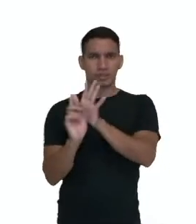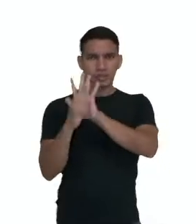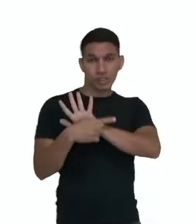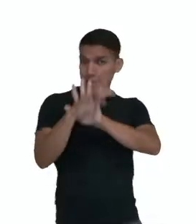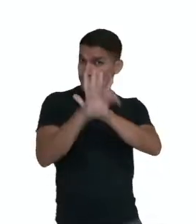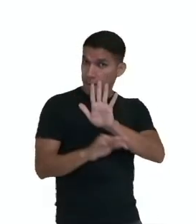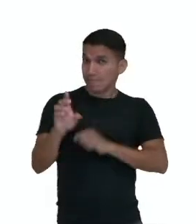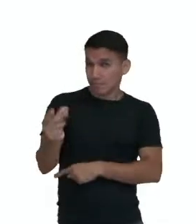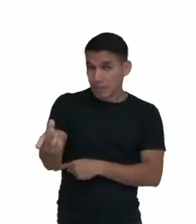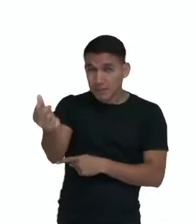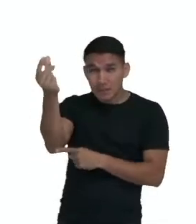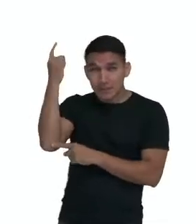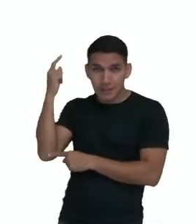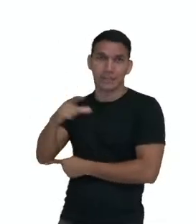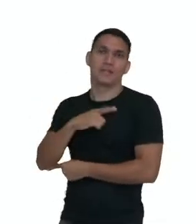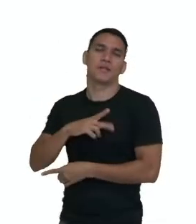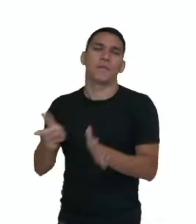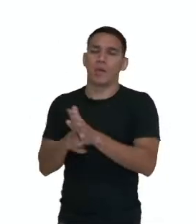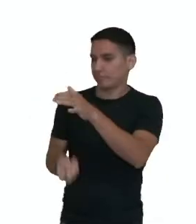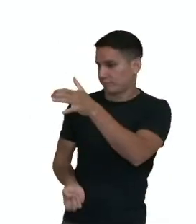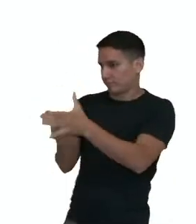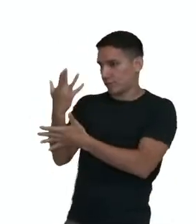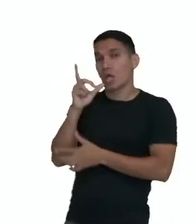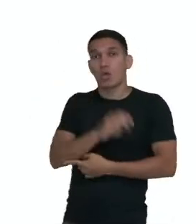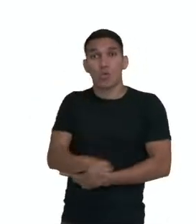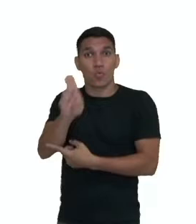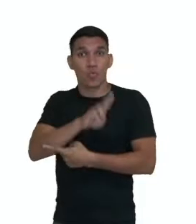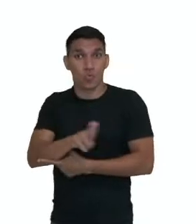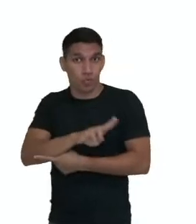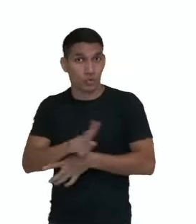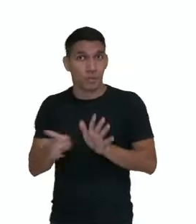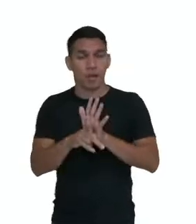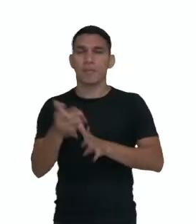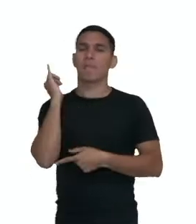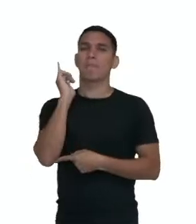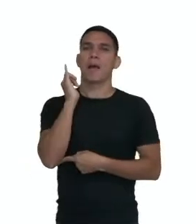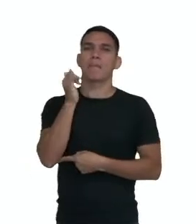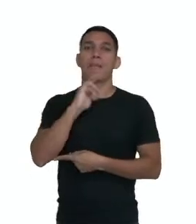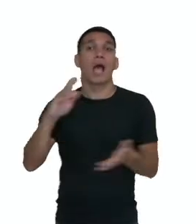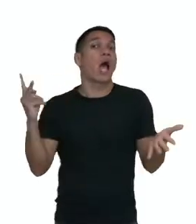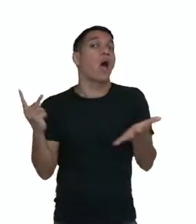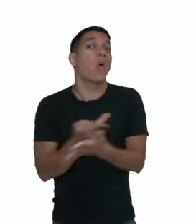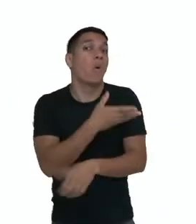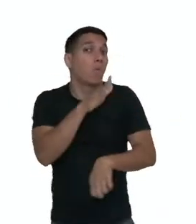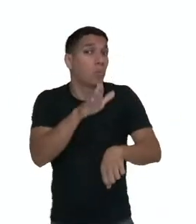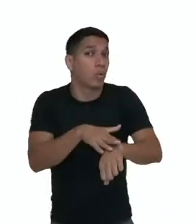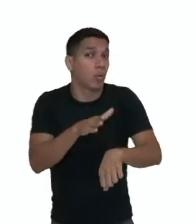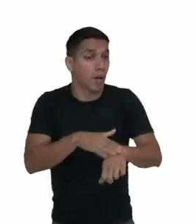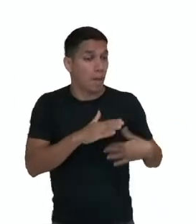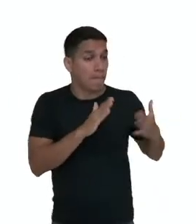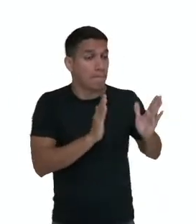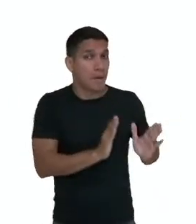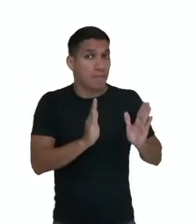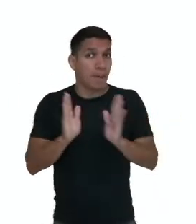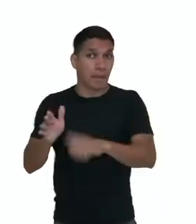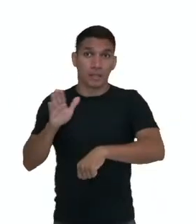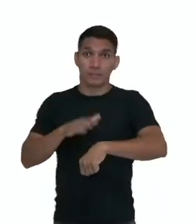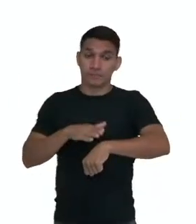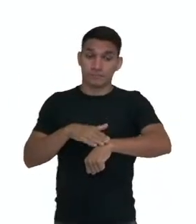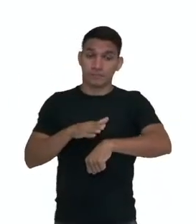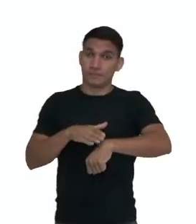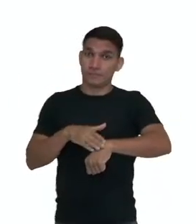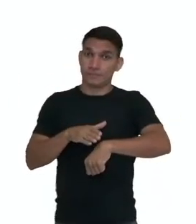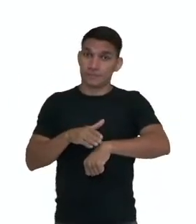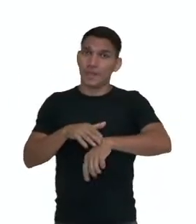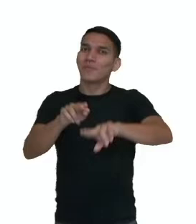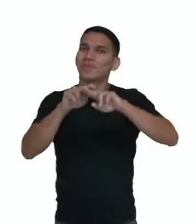Muito antigo. Em seu surgimento, ela era utilizada para relatar acontecimentos em sequência temporal. Então, é como se fosse